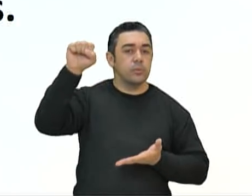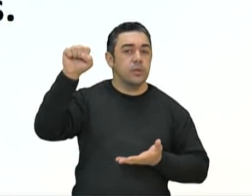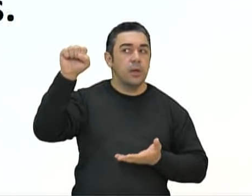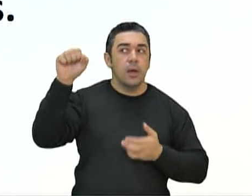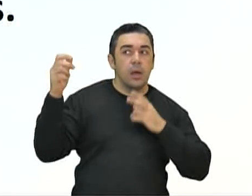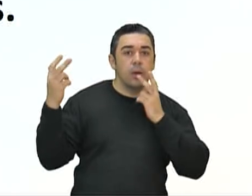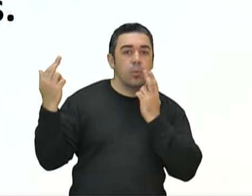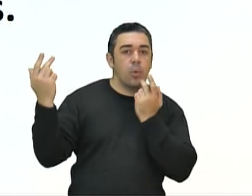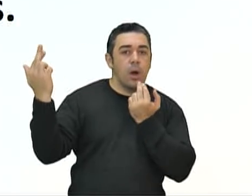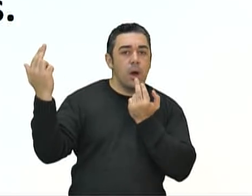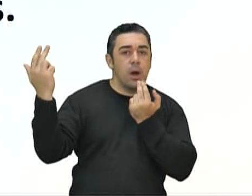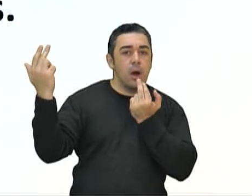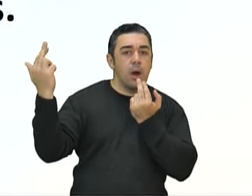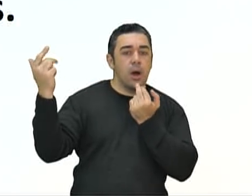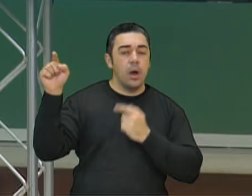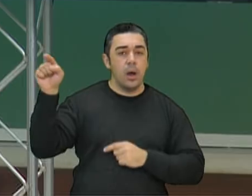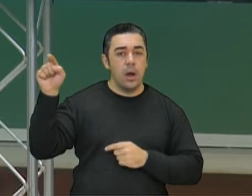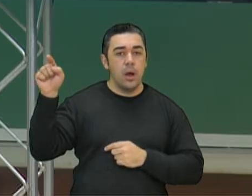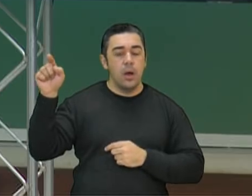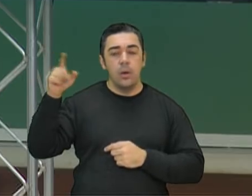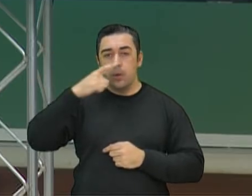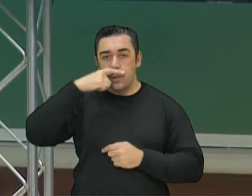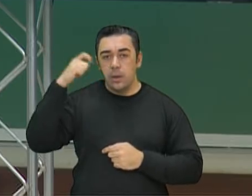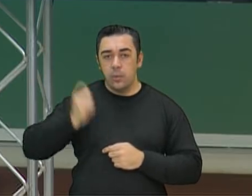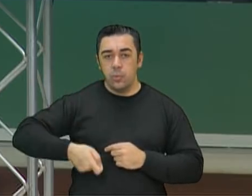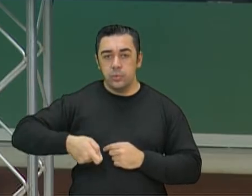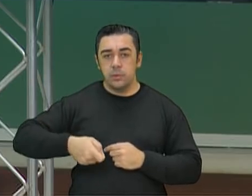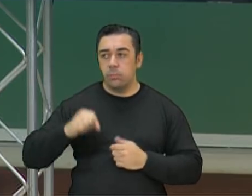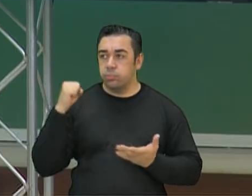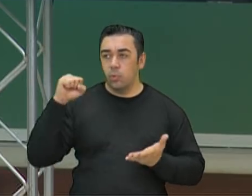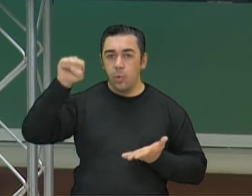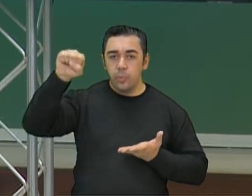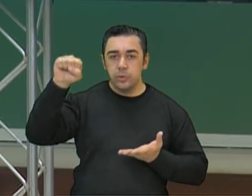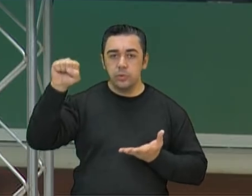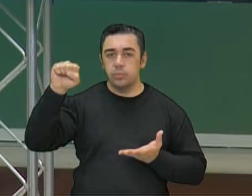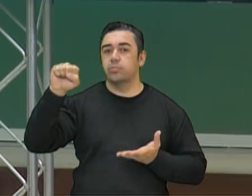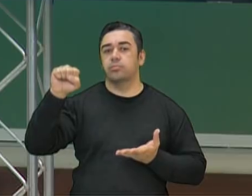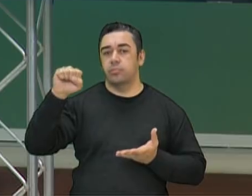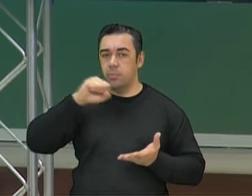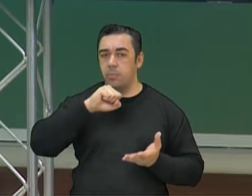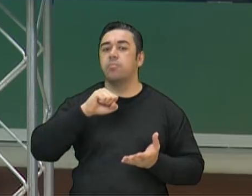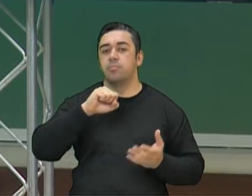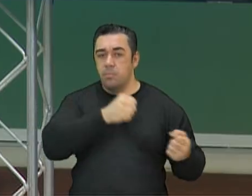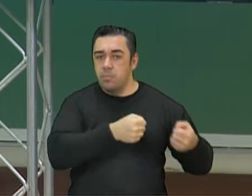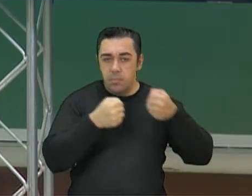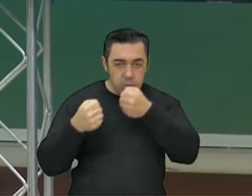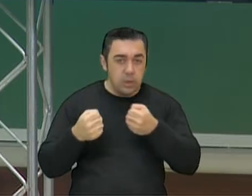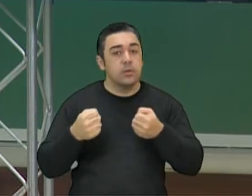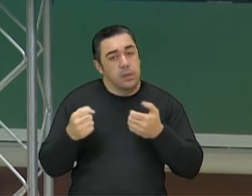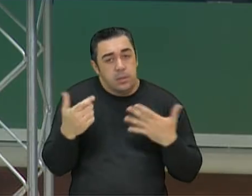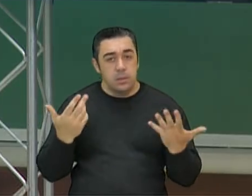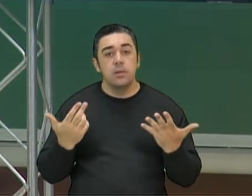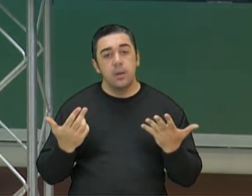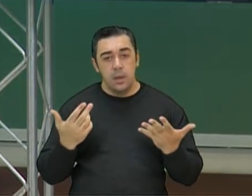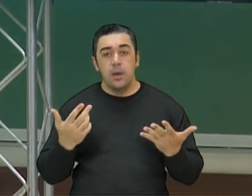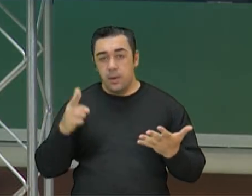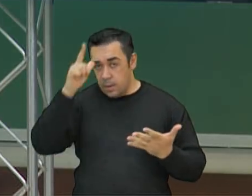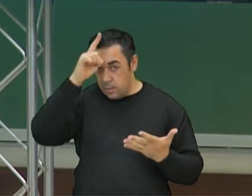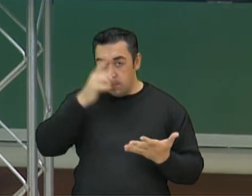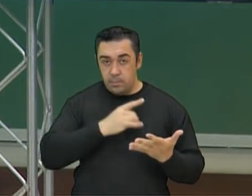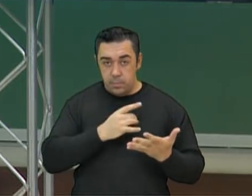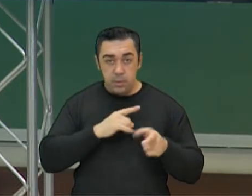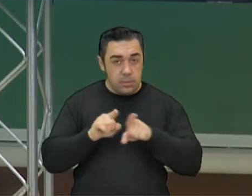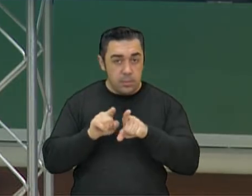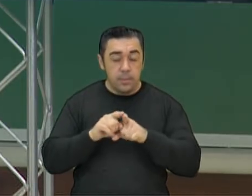que aconteceu na Rússia, que se tornou a União Soviética. Então, os empresários também tinham medo do crescimento do comunismo. O